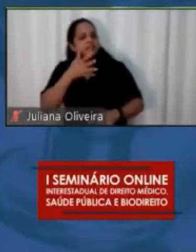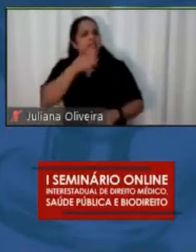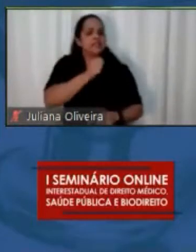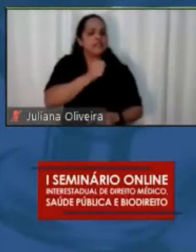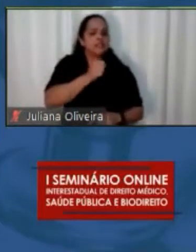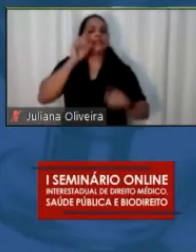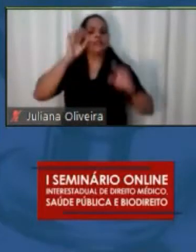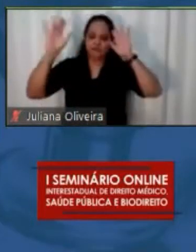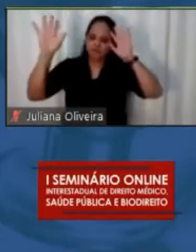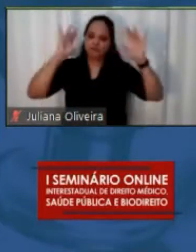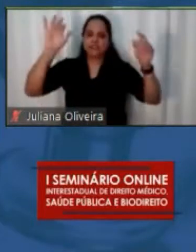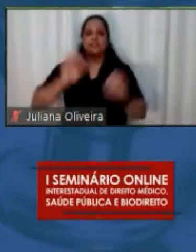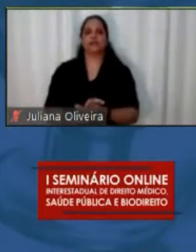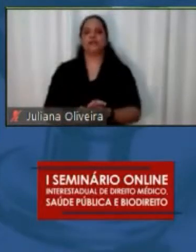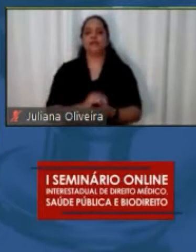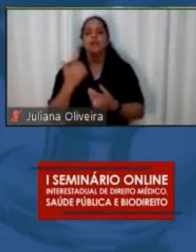nos perguntar: